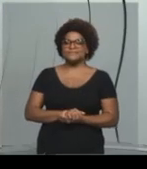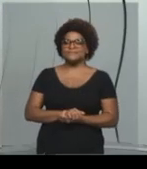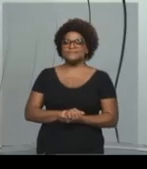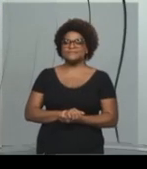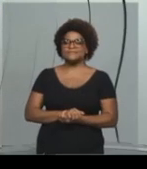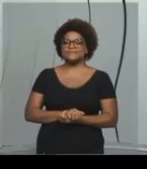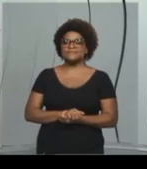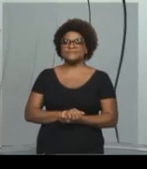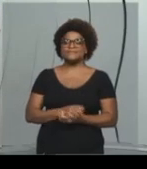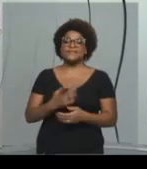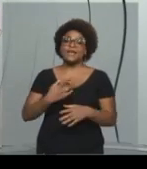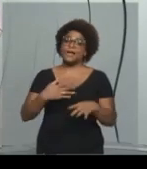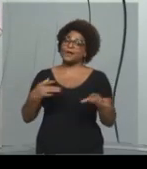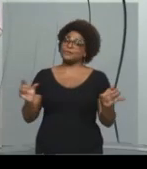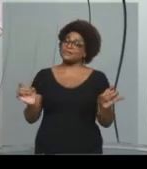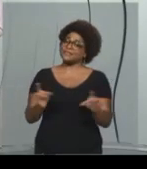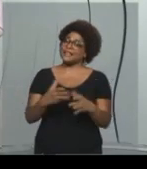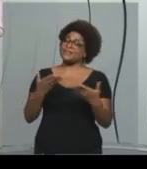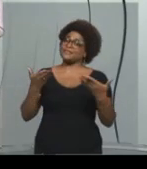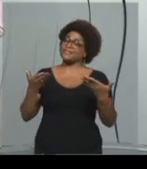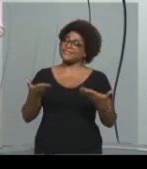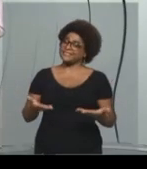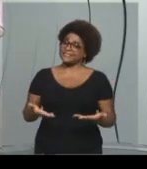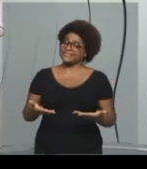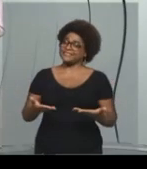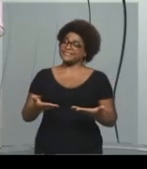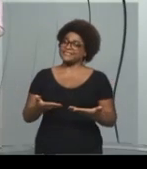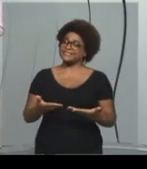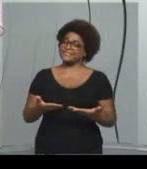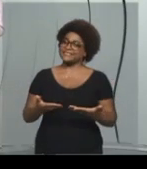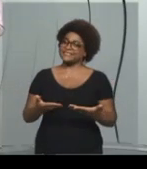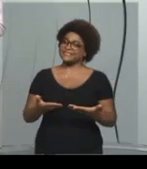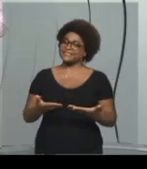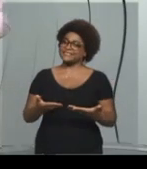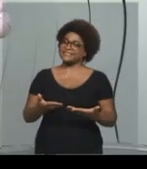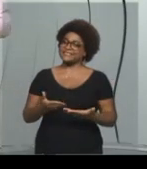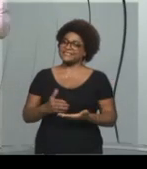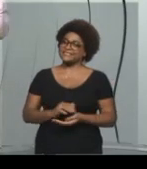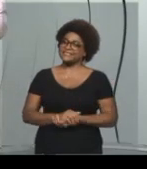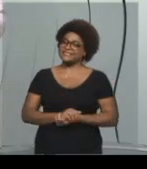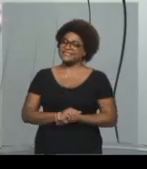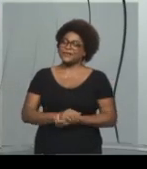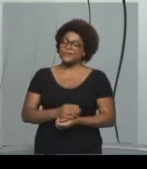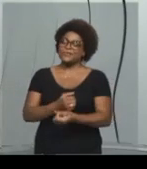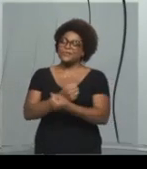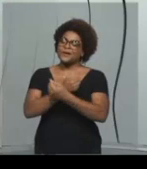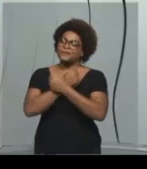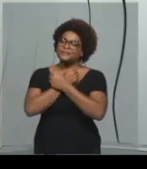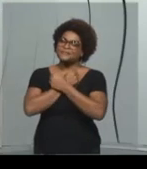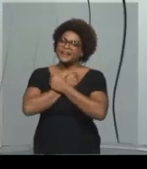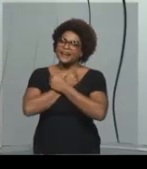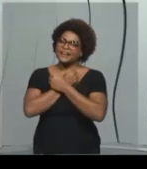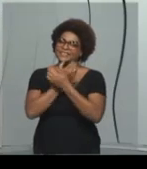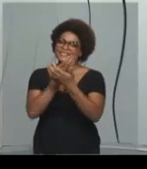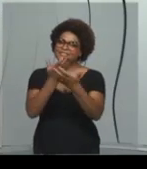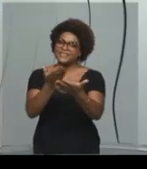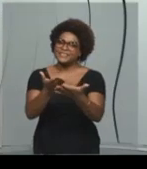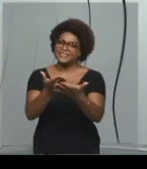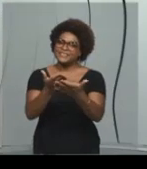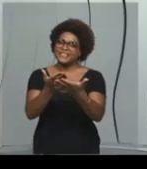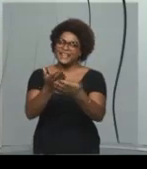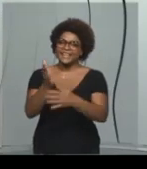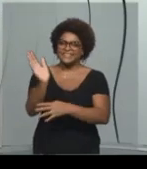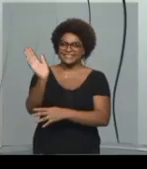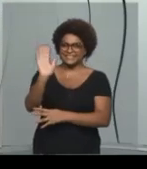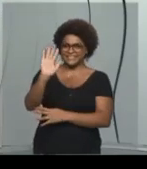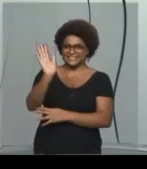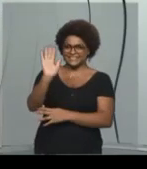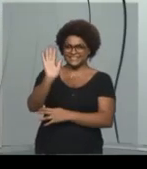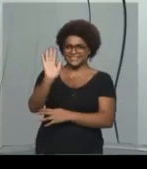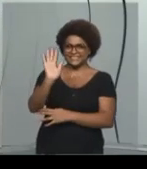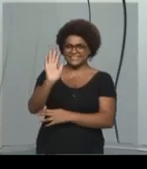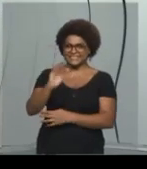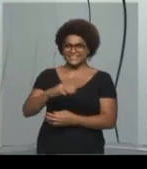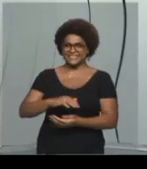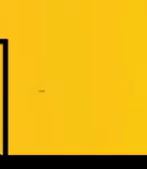Eu fico por aqui, deixo o meu abraço, até a próxima aula.